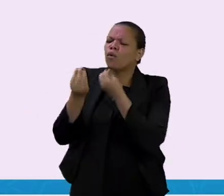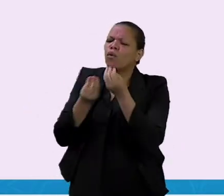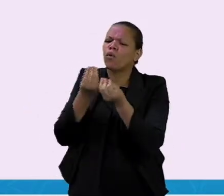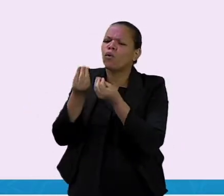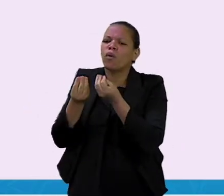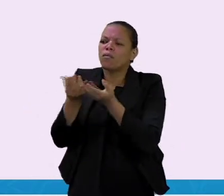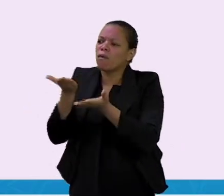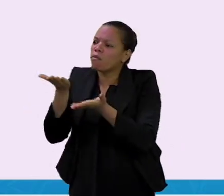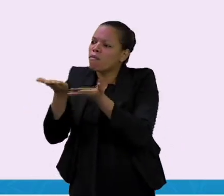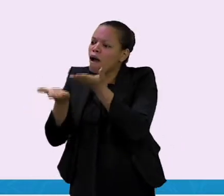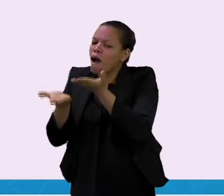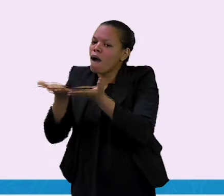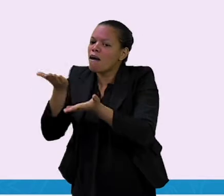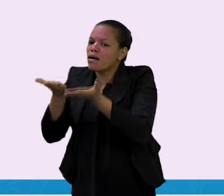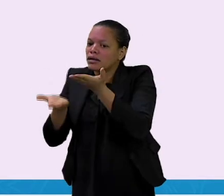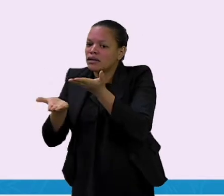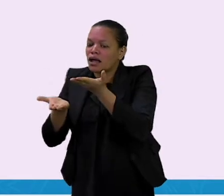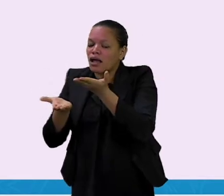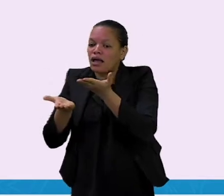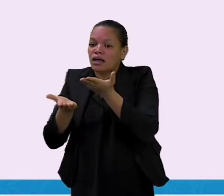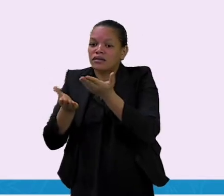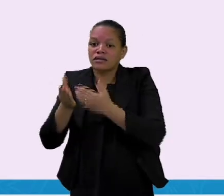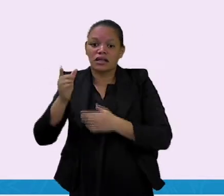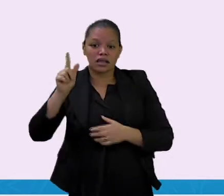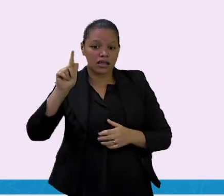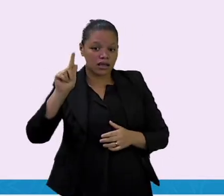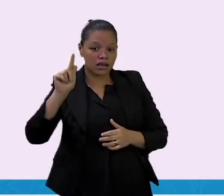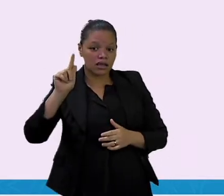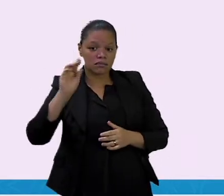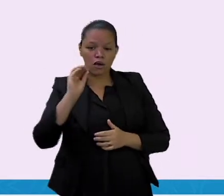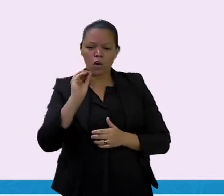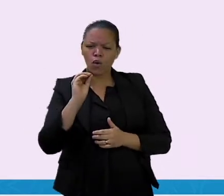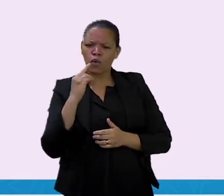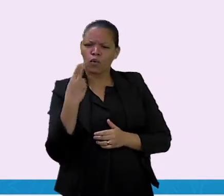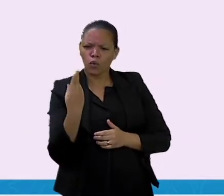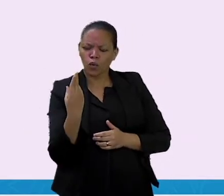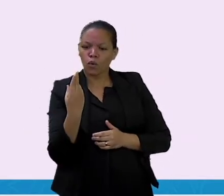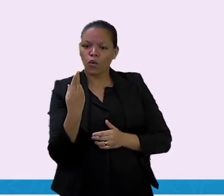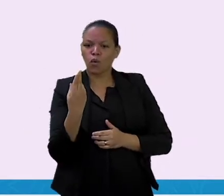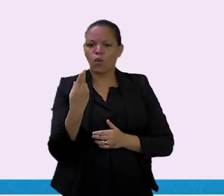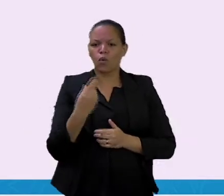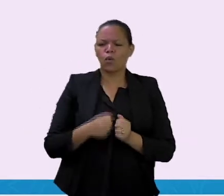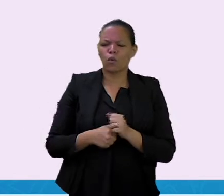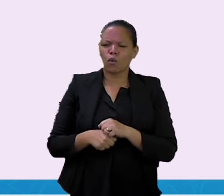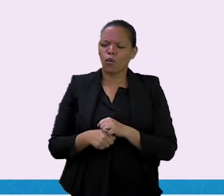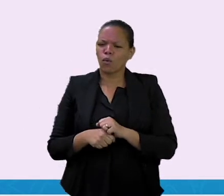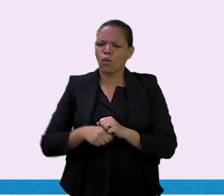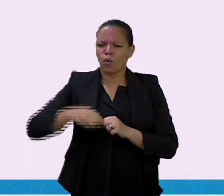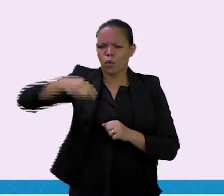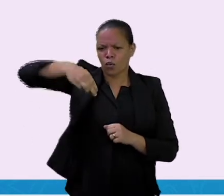mililitros. Quando não, nós vamos falar em gramas, quilos.